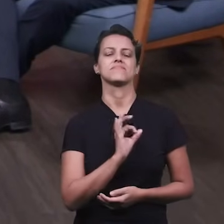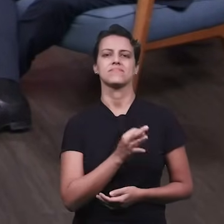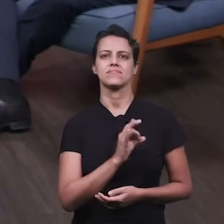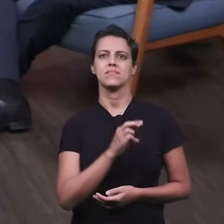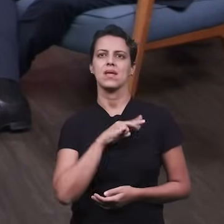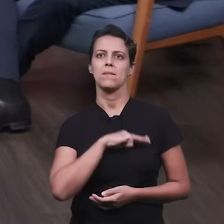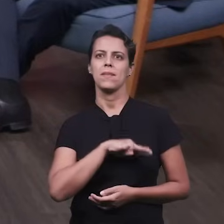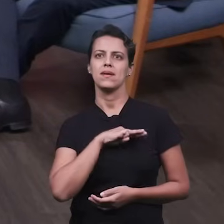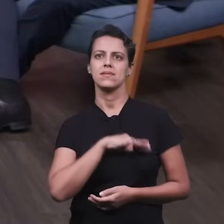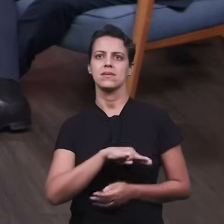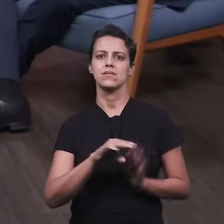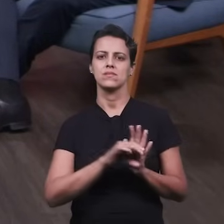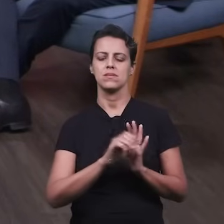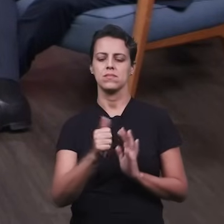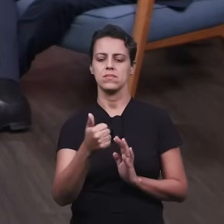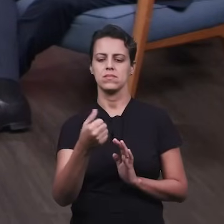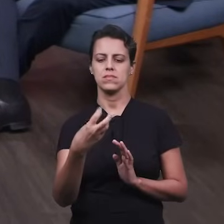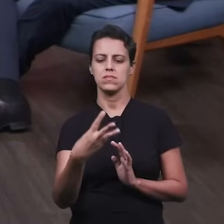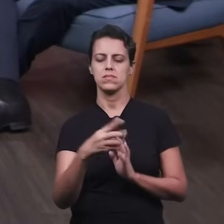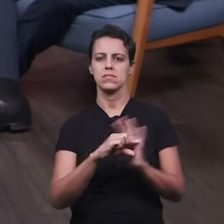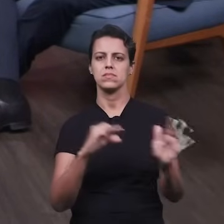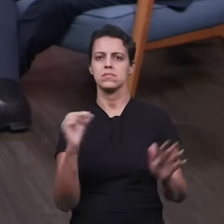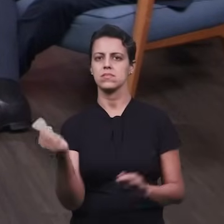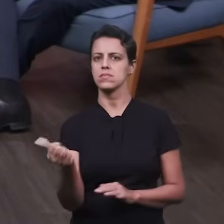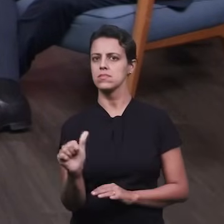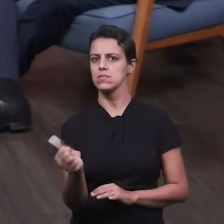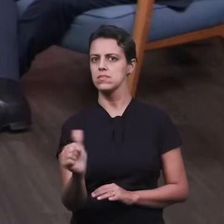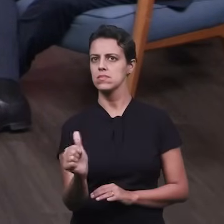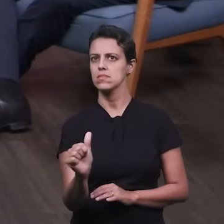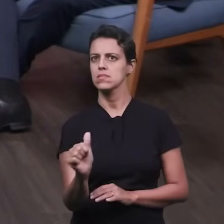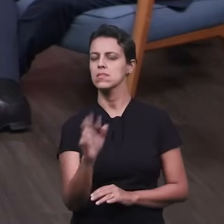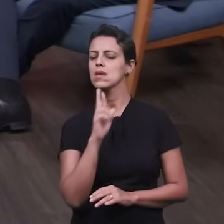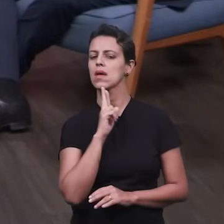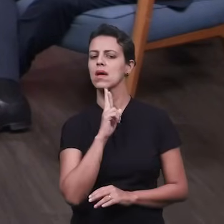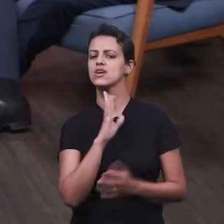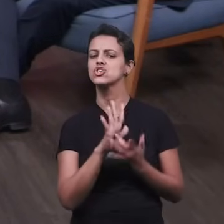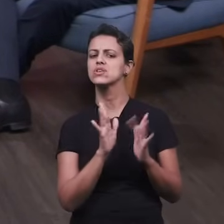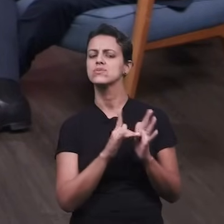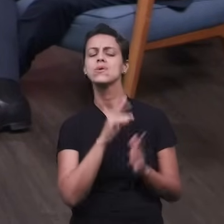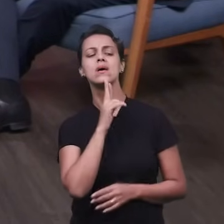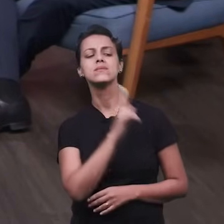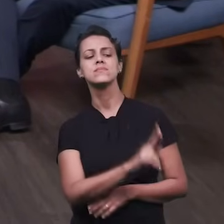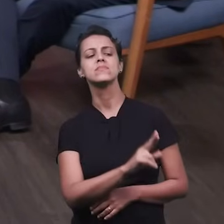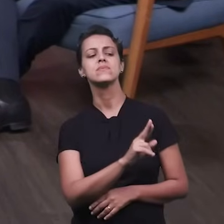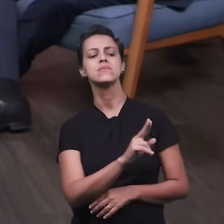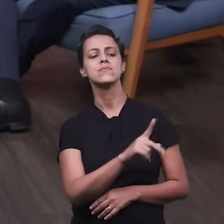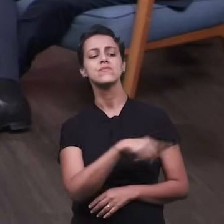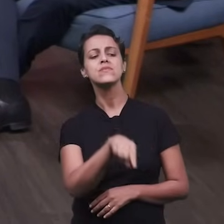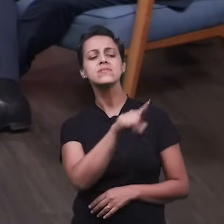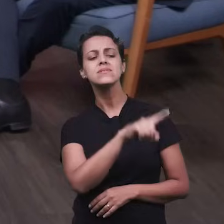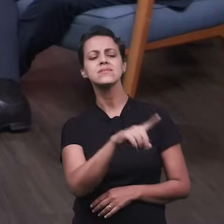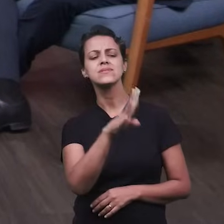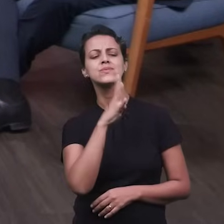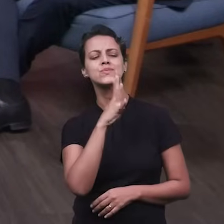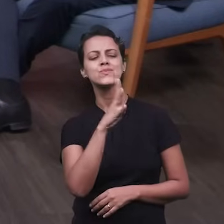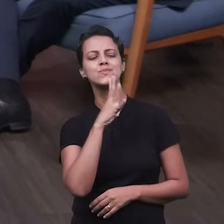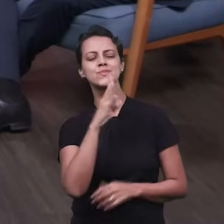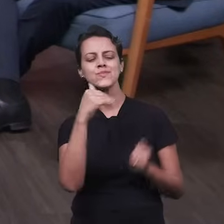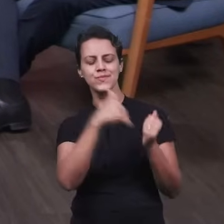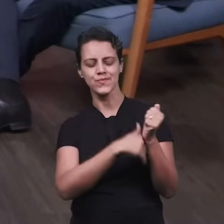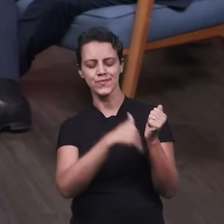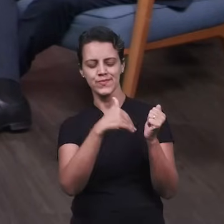confirmar, realmente é Mateus 13:11 que diz, respondendo Jesus disse, a vós é dado